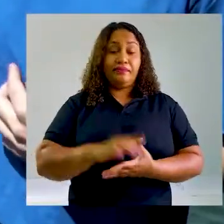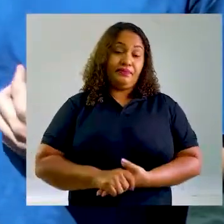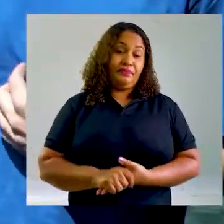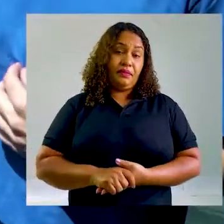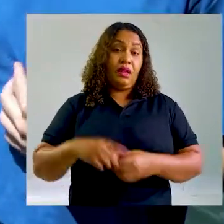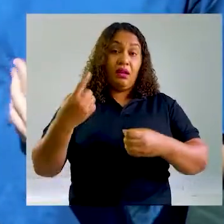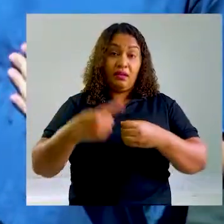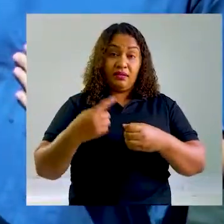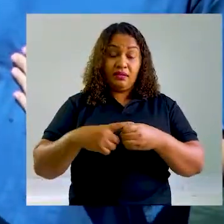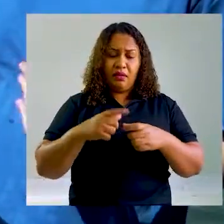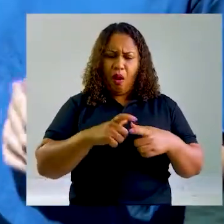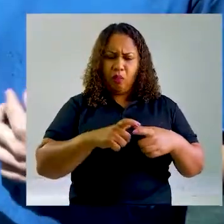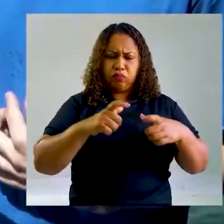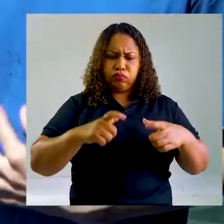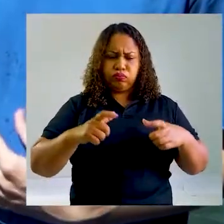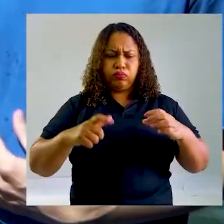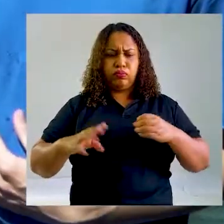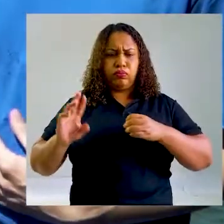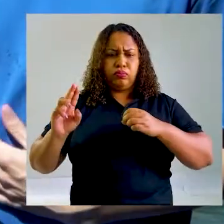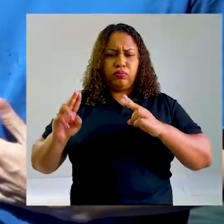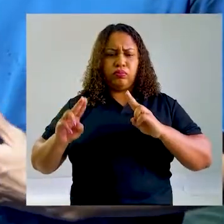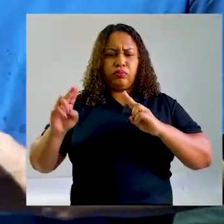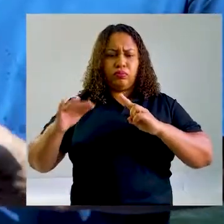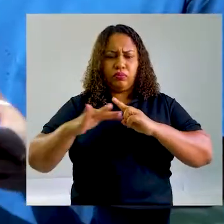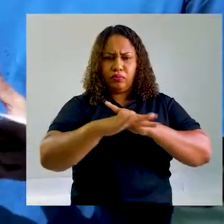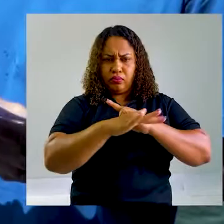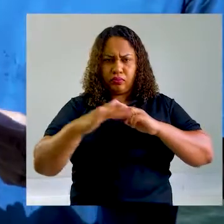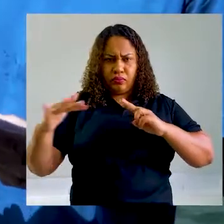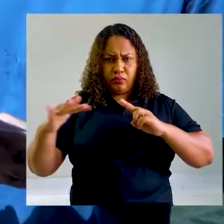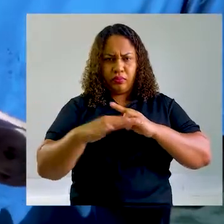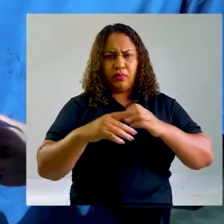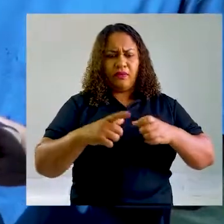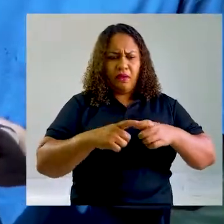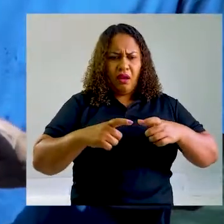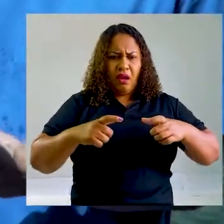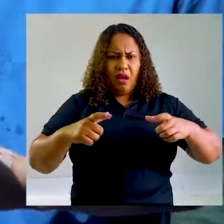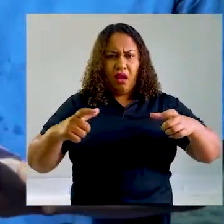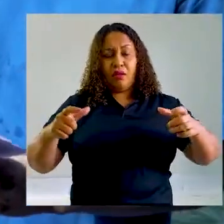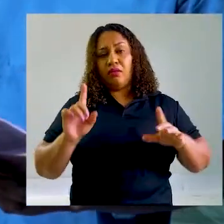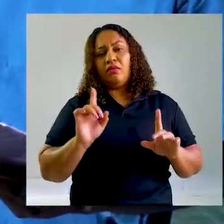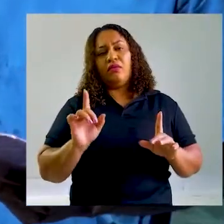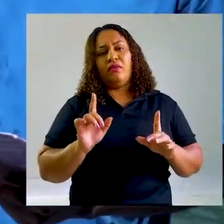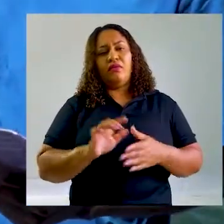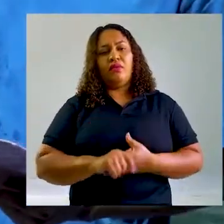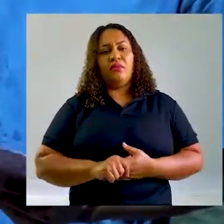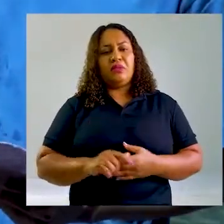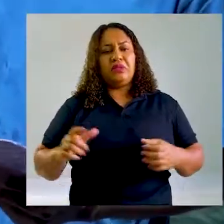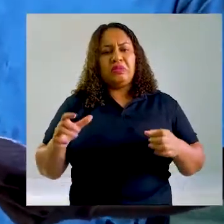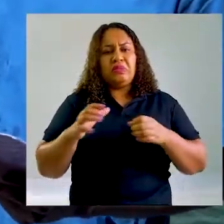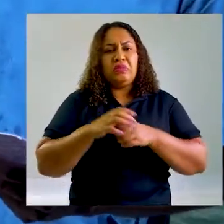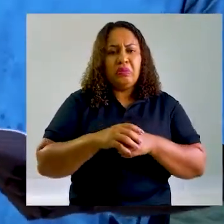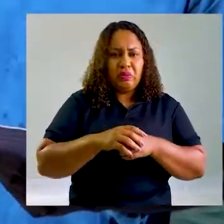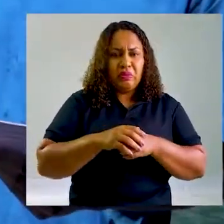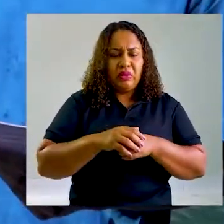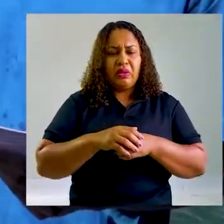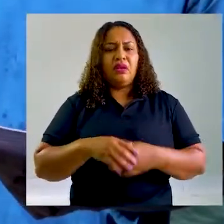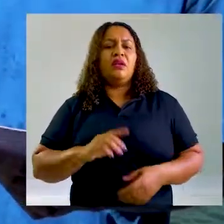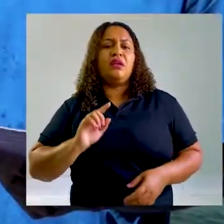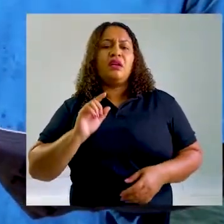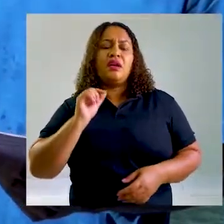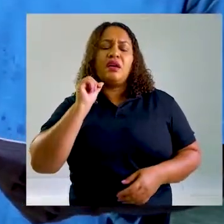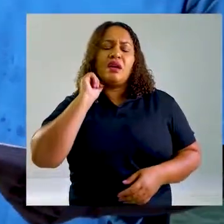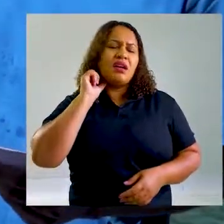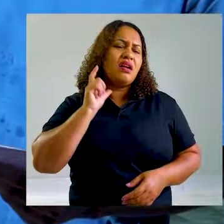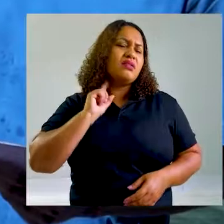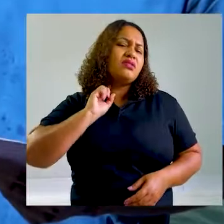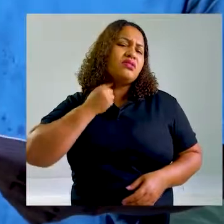questão, a cidade cresce, a malha urbana cresce. Nós não vamos reduzir a produção de efluentes domésticos, né, o esgoto.